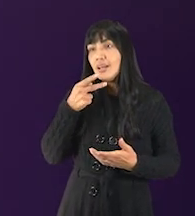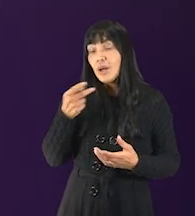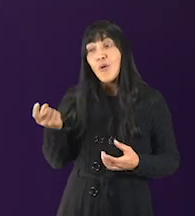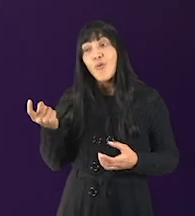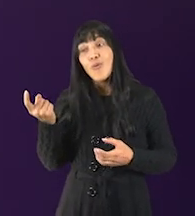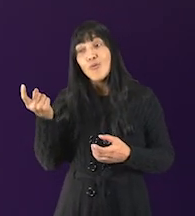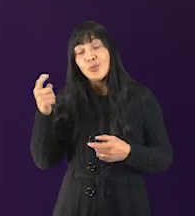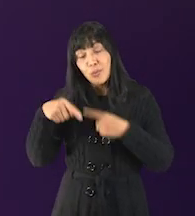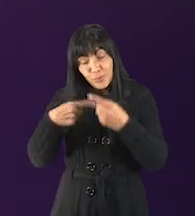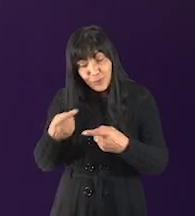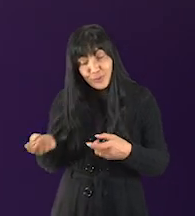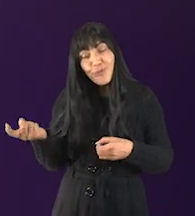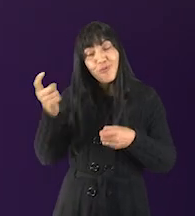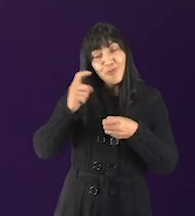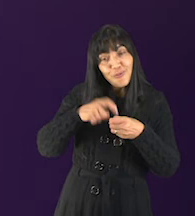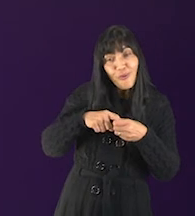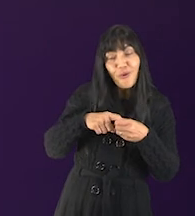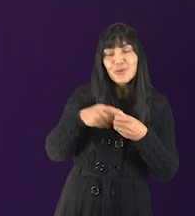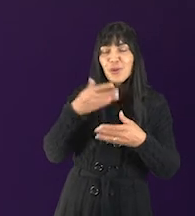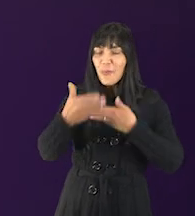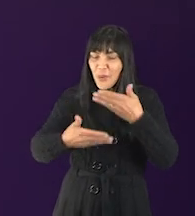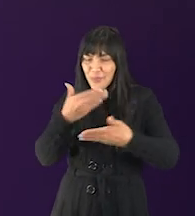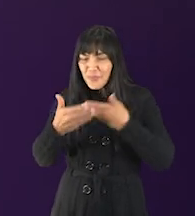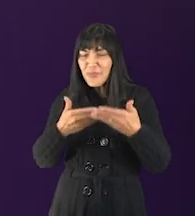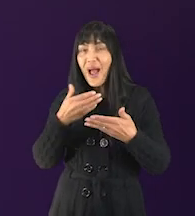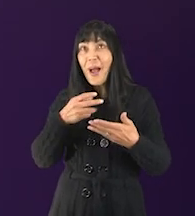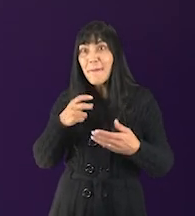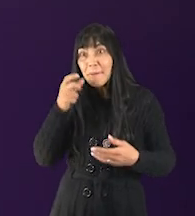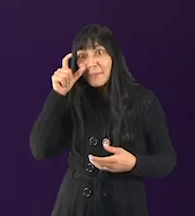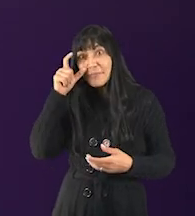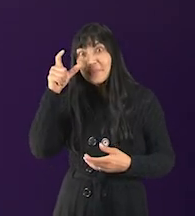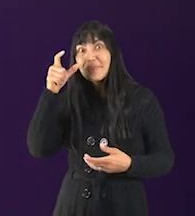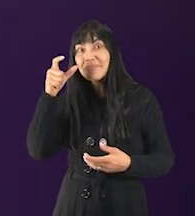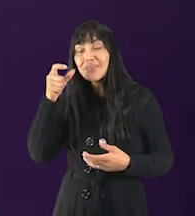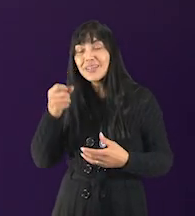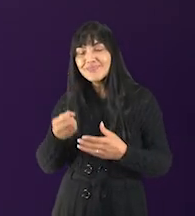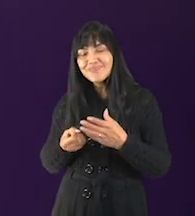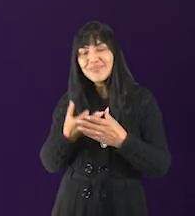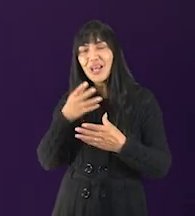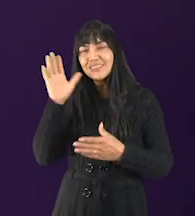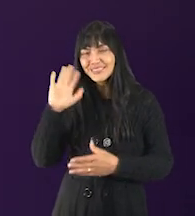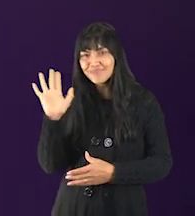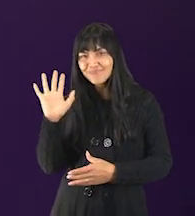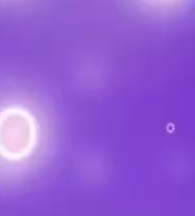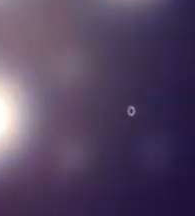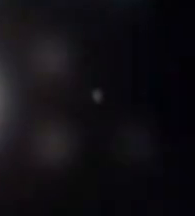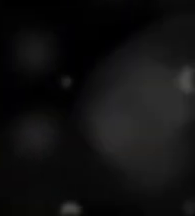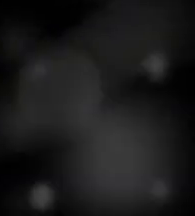pouco eu volto com mais um bate-papo super interessante, muito inspirador. Até já.